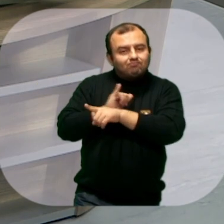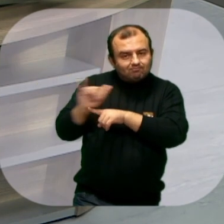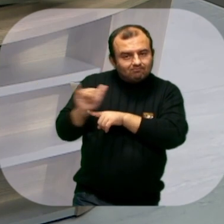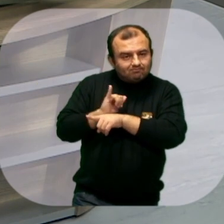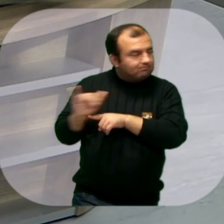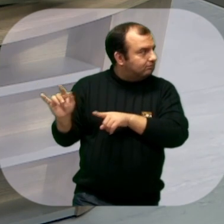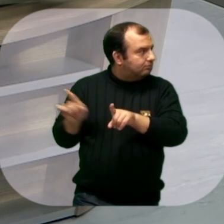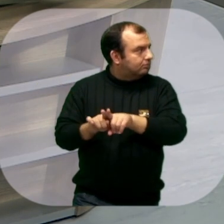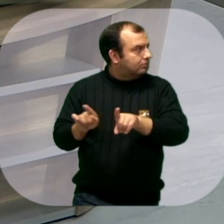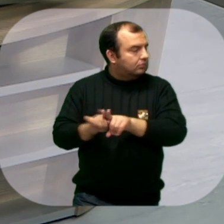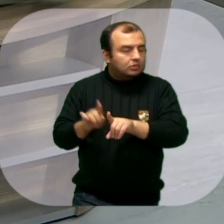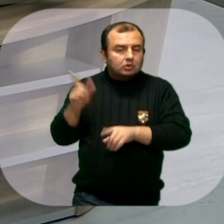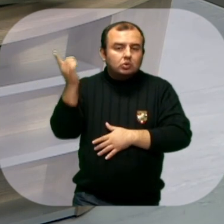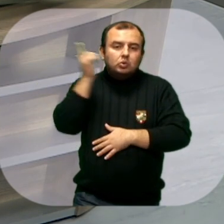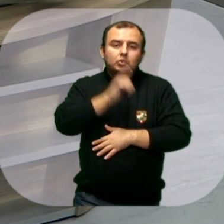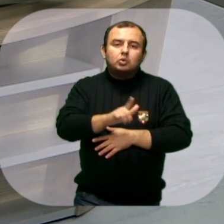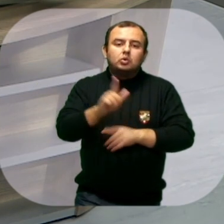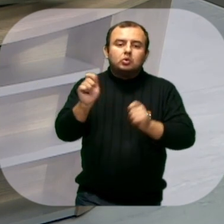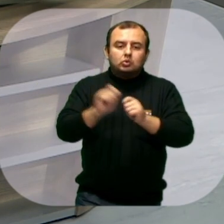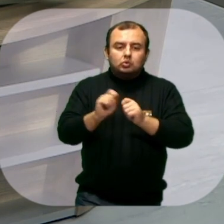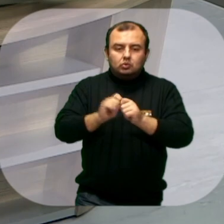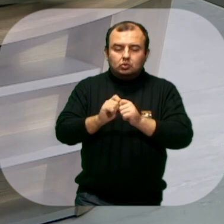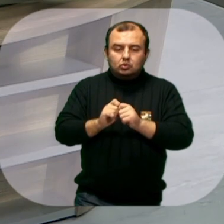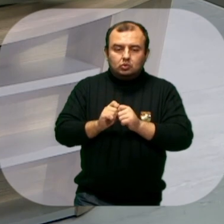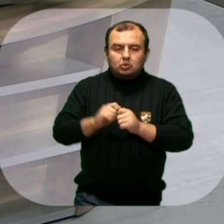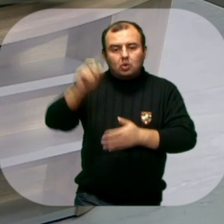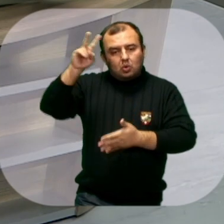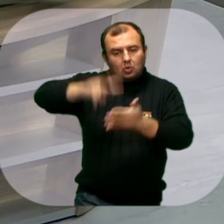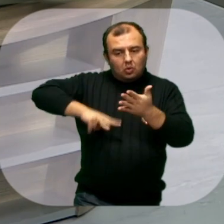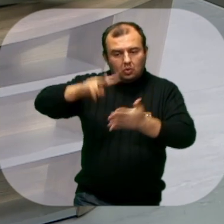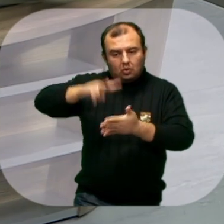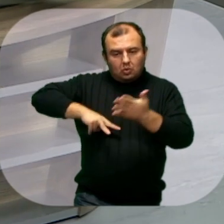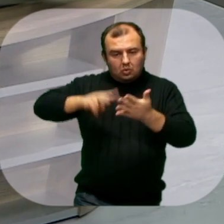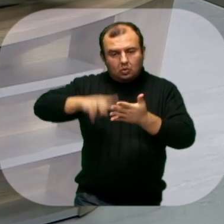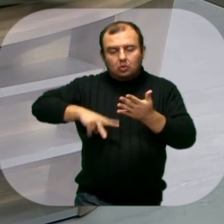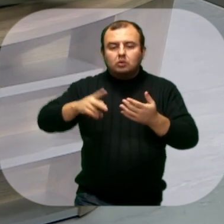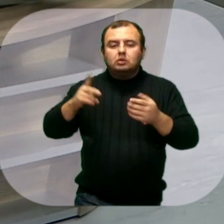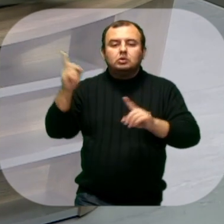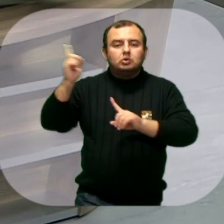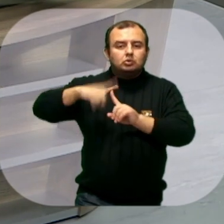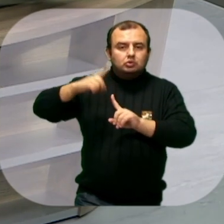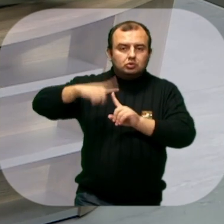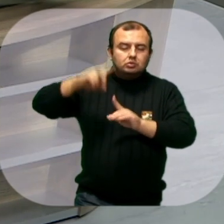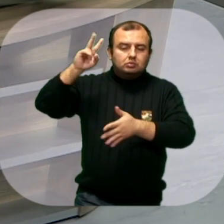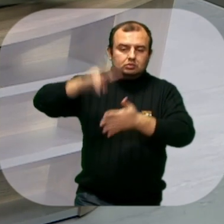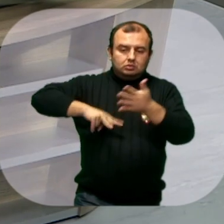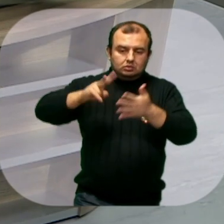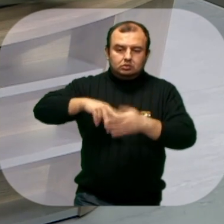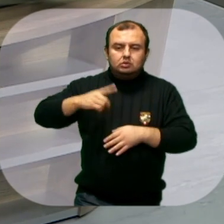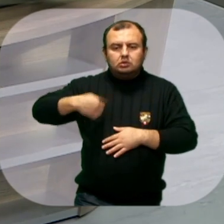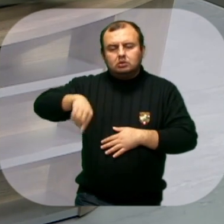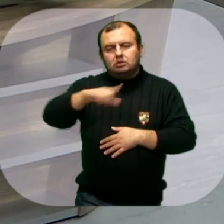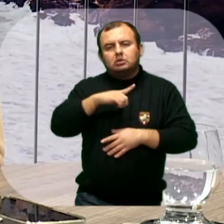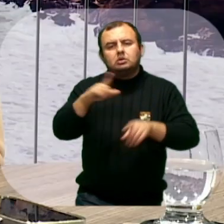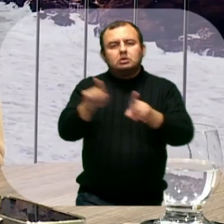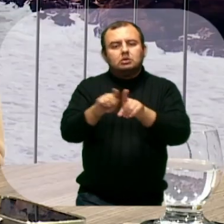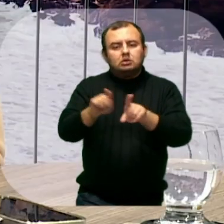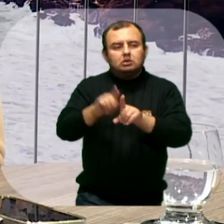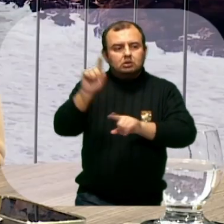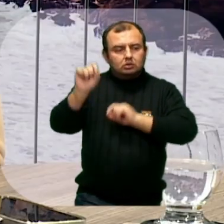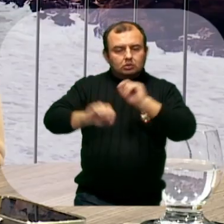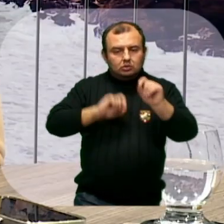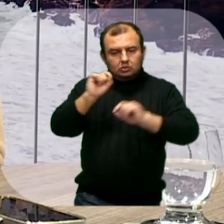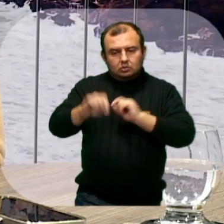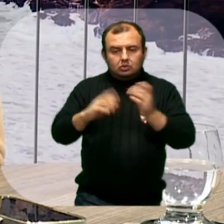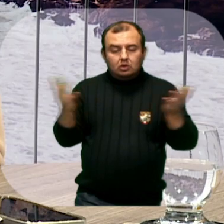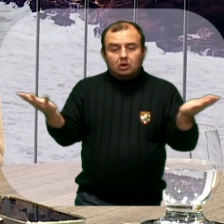recursos onde ele consiga fazer uma leitura, um determinado tipo de leitura. Nós temos também um